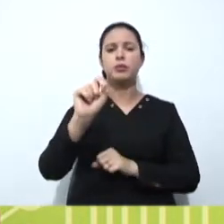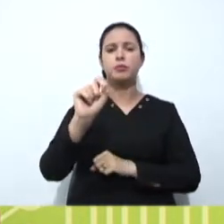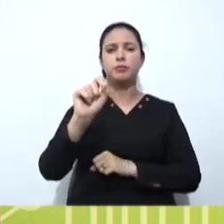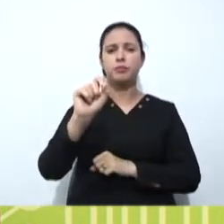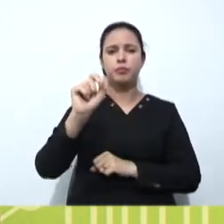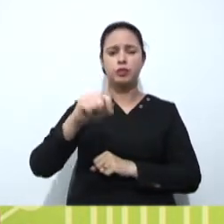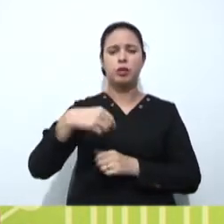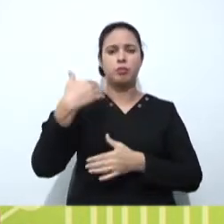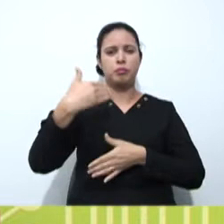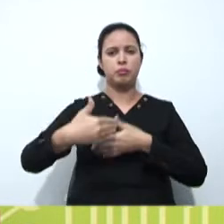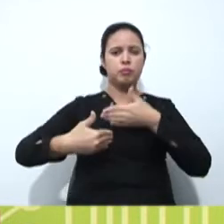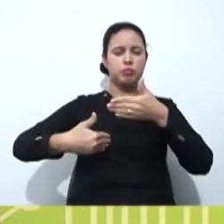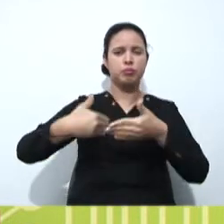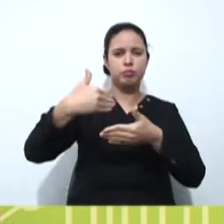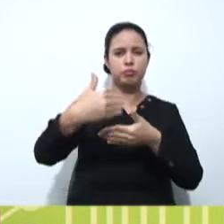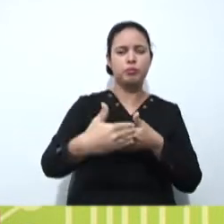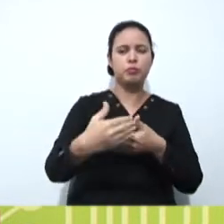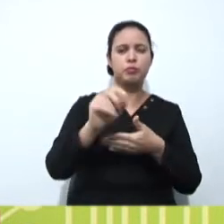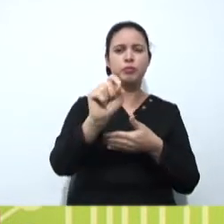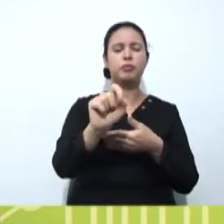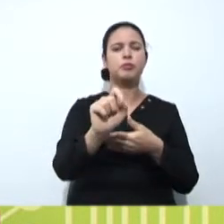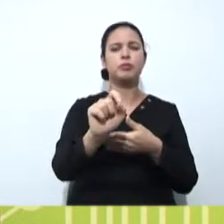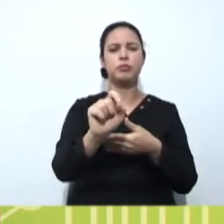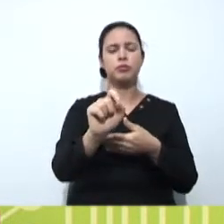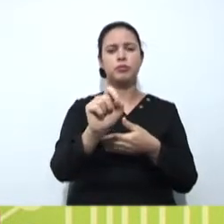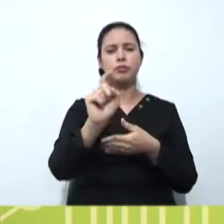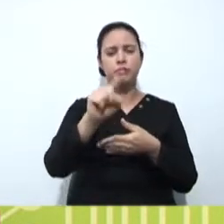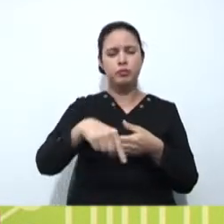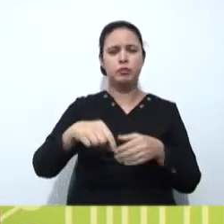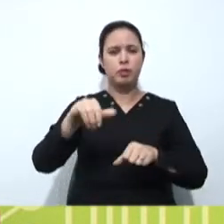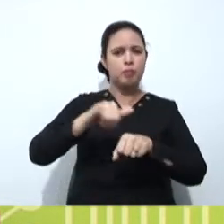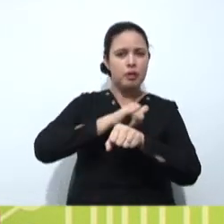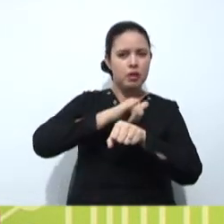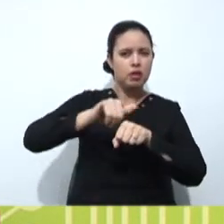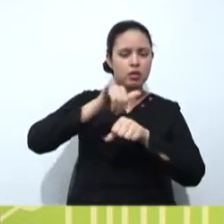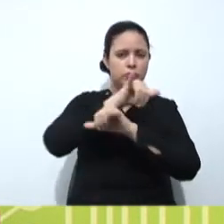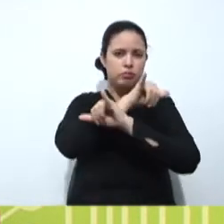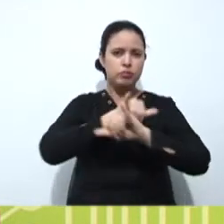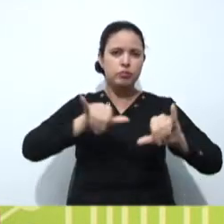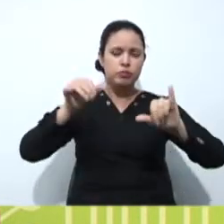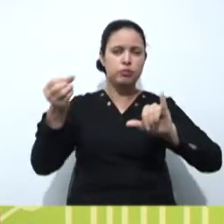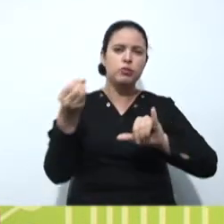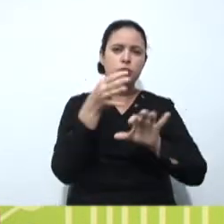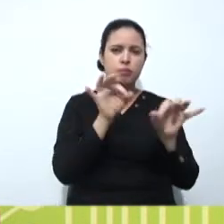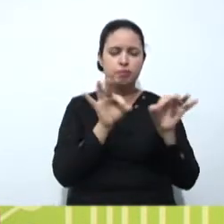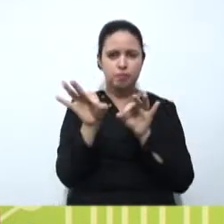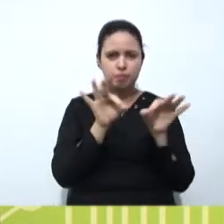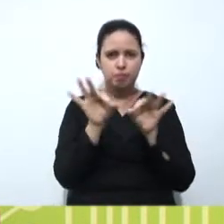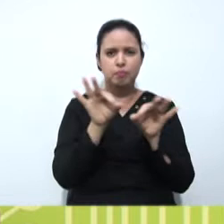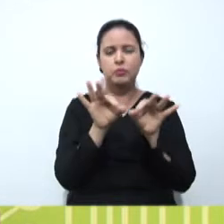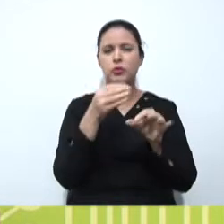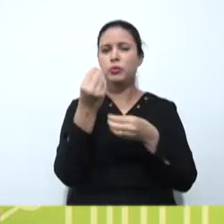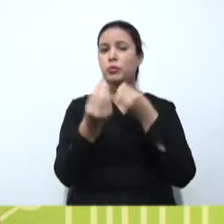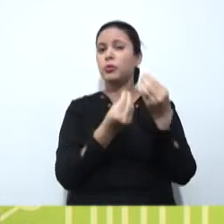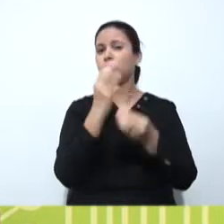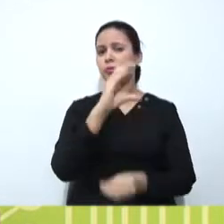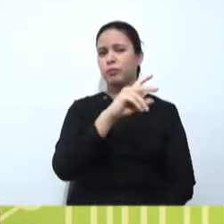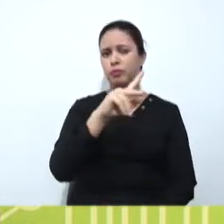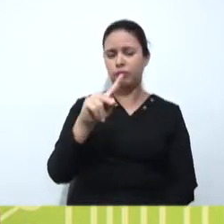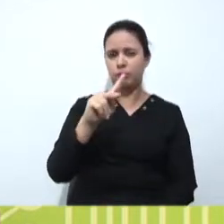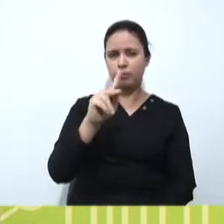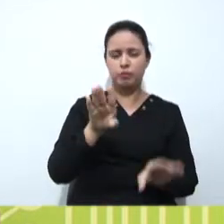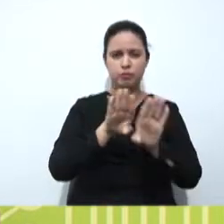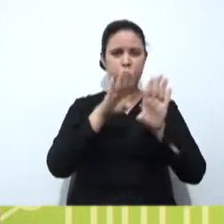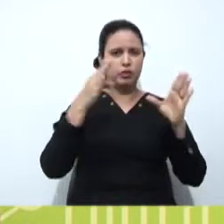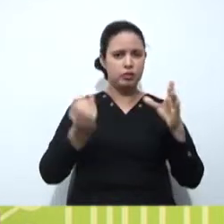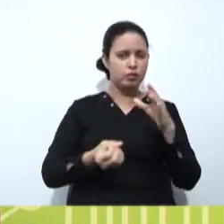de processos, inovação de marketing, uma nova forma organizacional de funcionar uma cooperativa, como a gente viu na